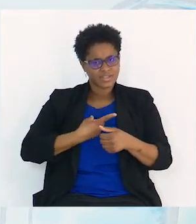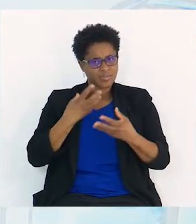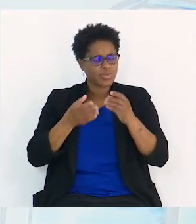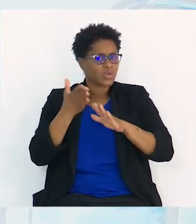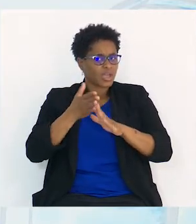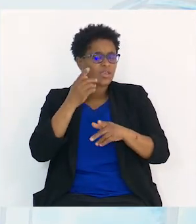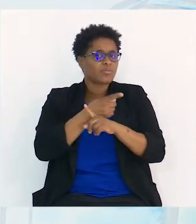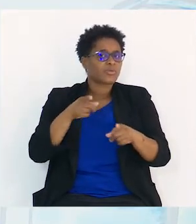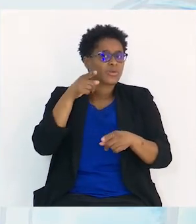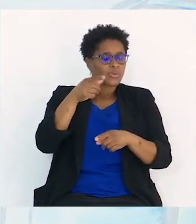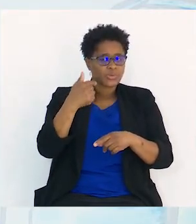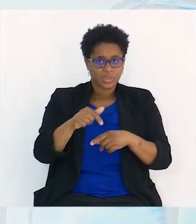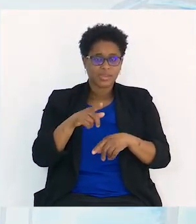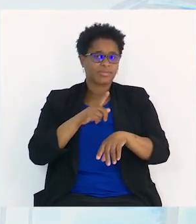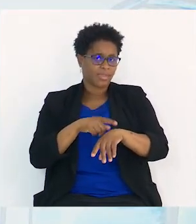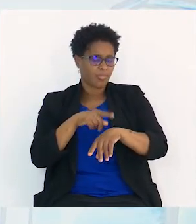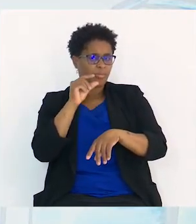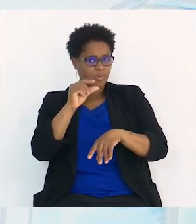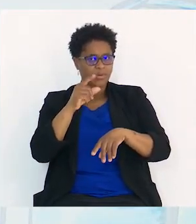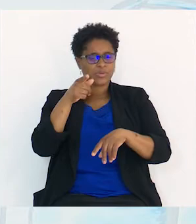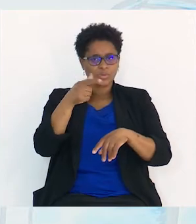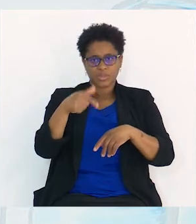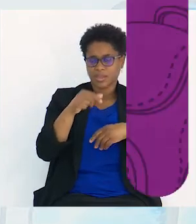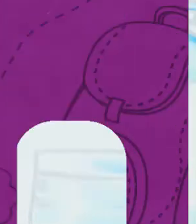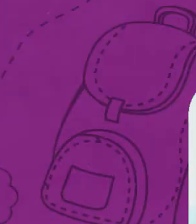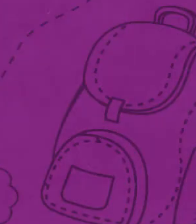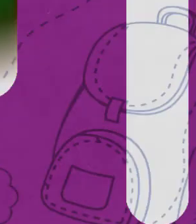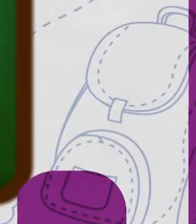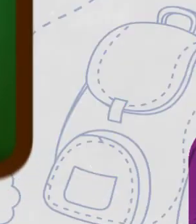porque temos pouco tempo, tu tens que trabalhar agora.